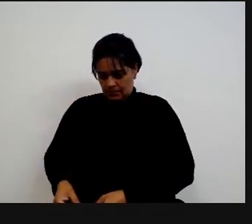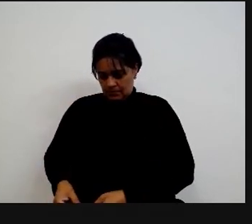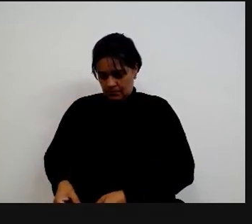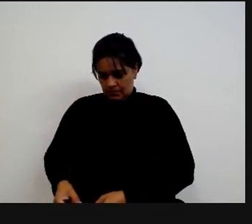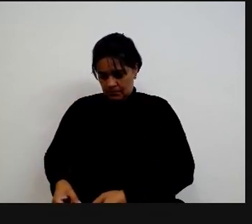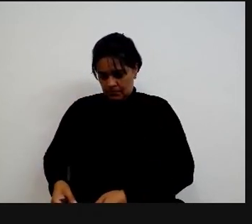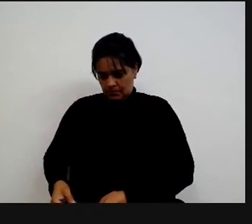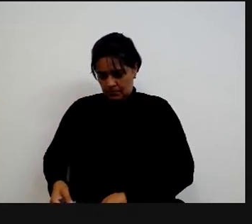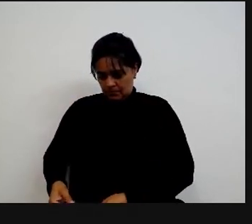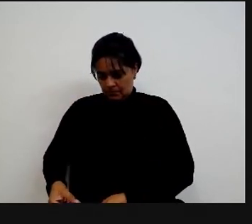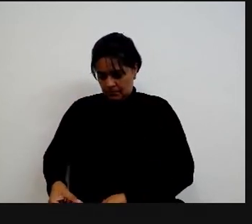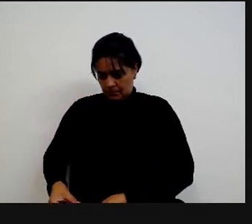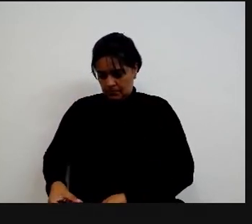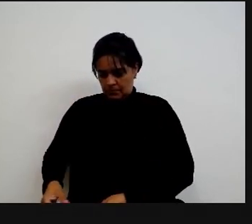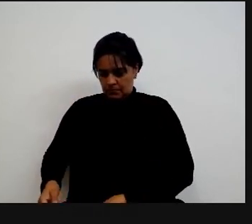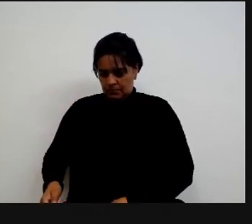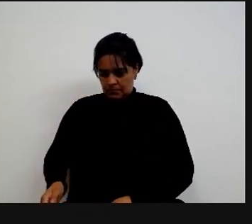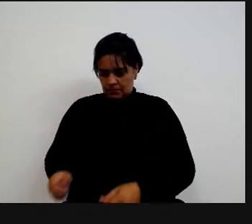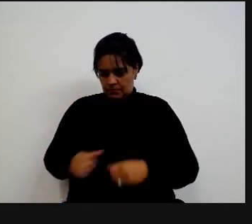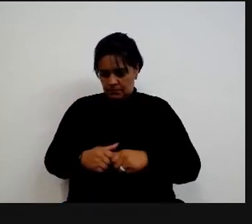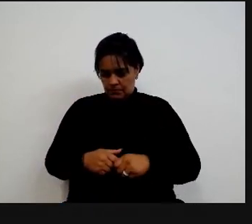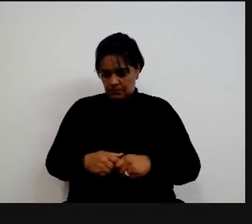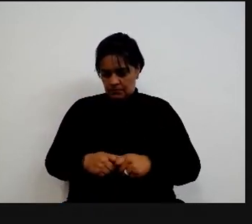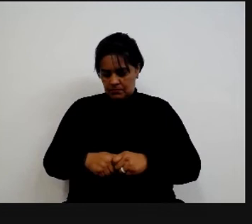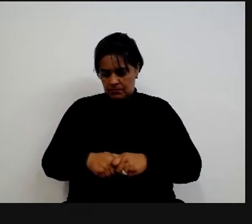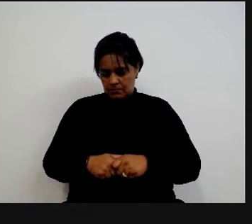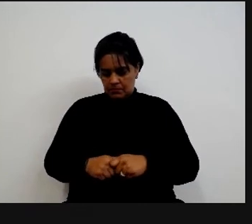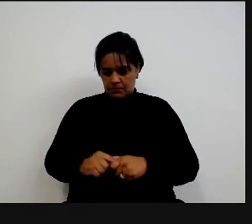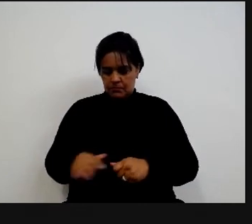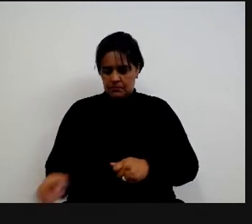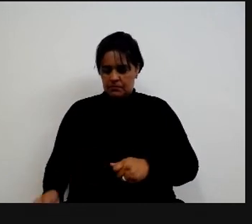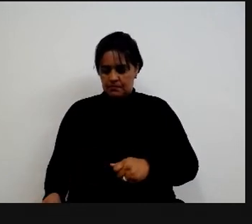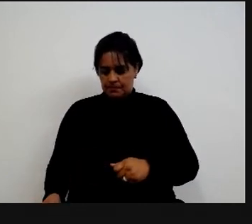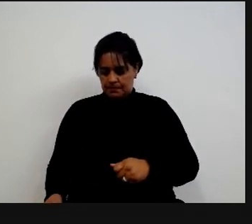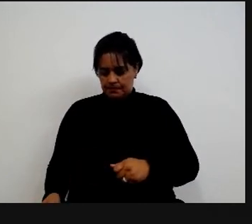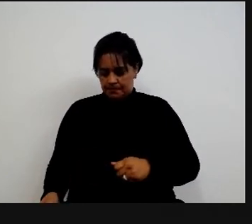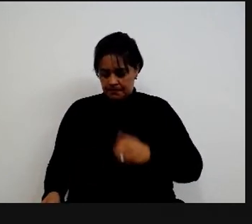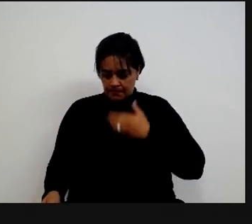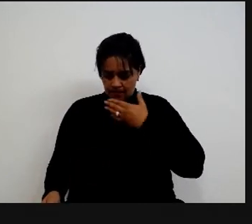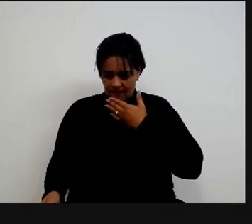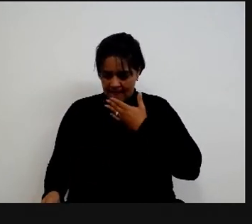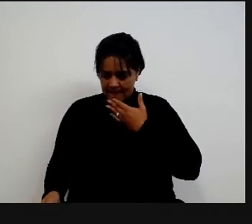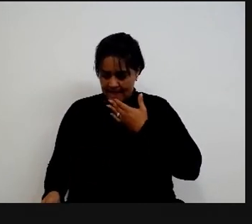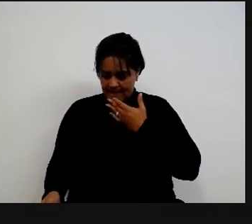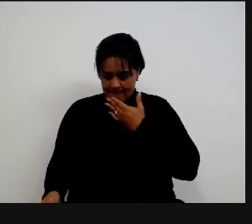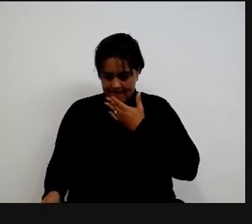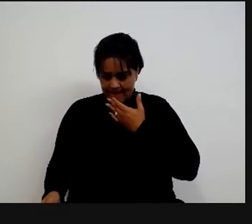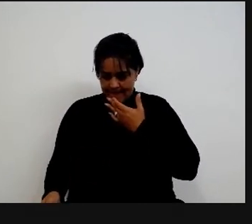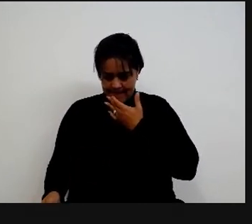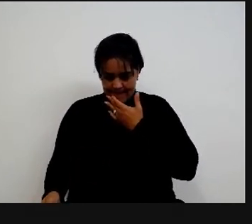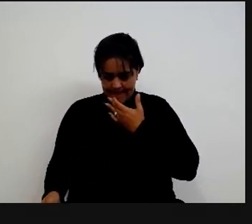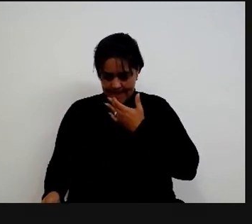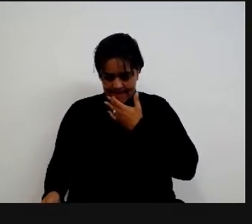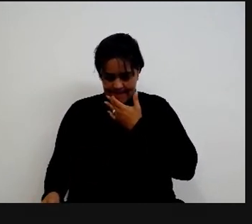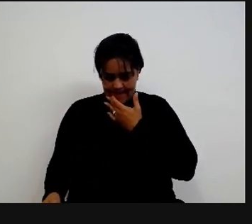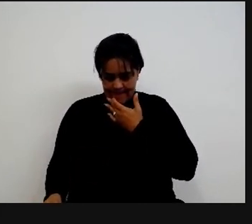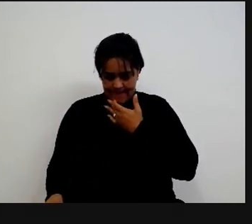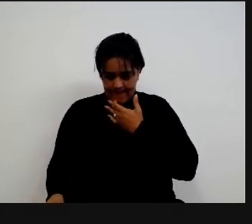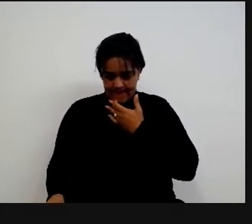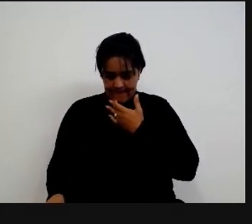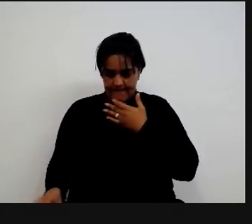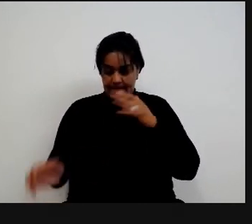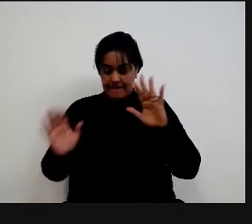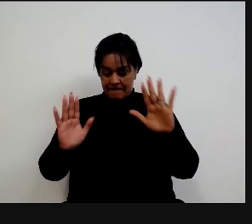Quando nós conhecemos a Universidade Cástia, naquele benchmark que fizemos o ano passado, né, nós ficamos muito